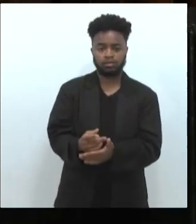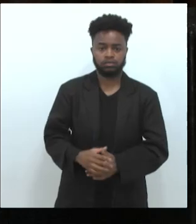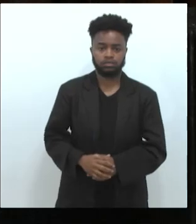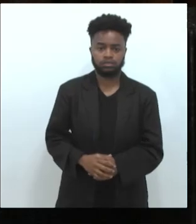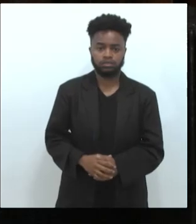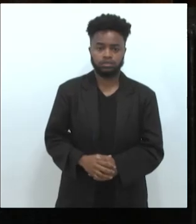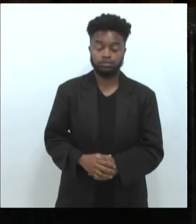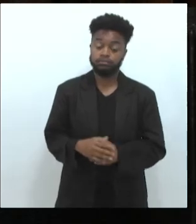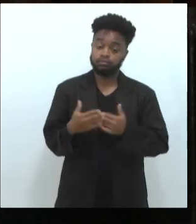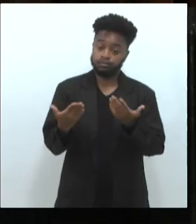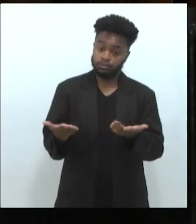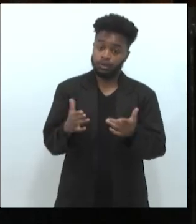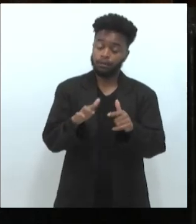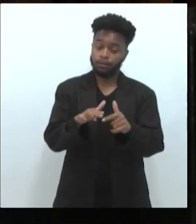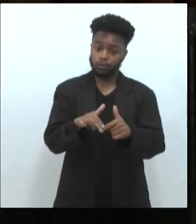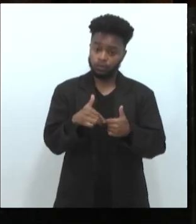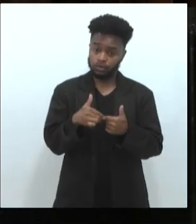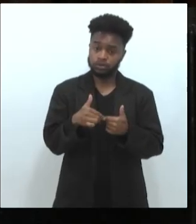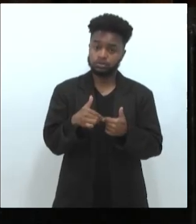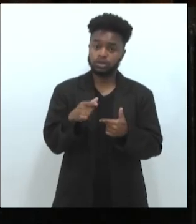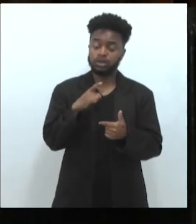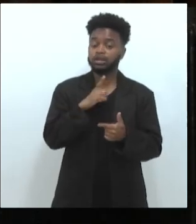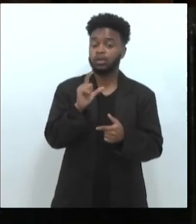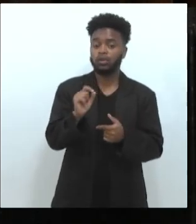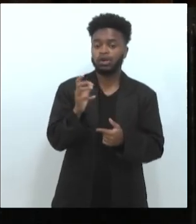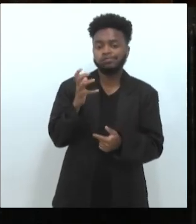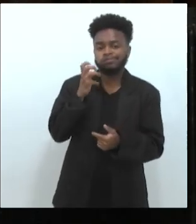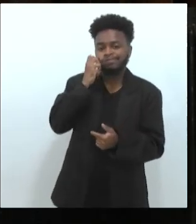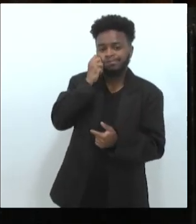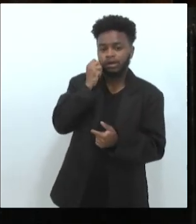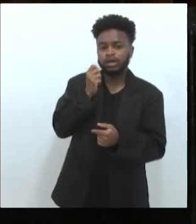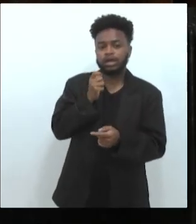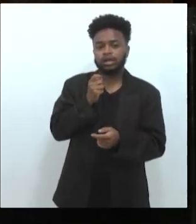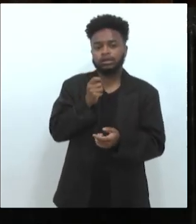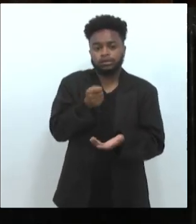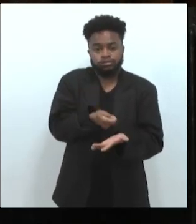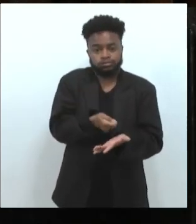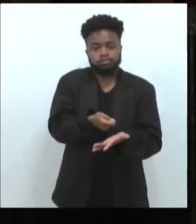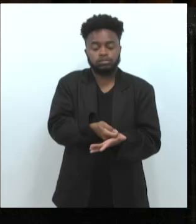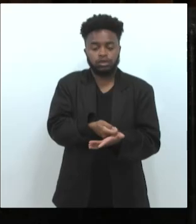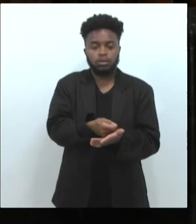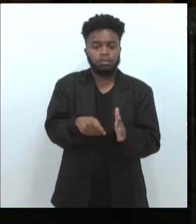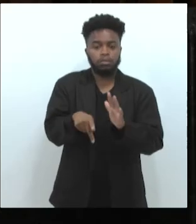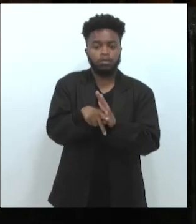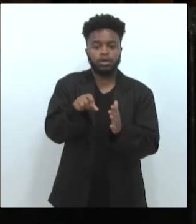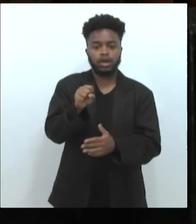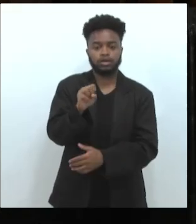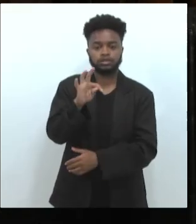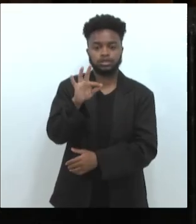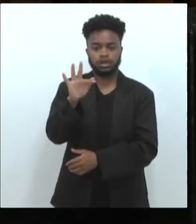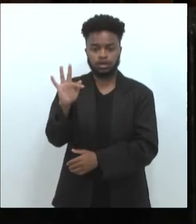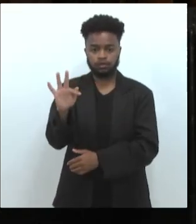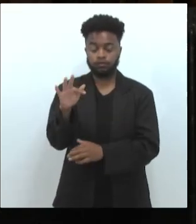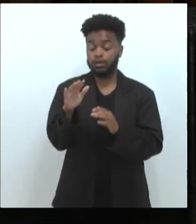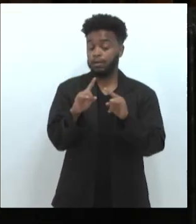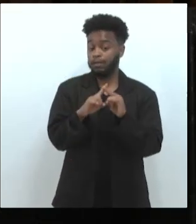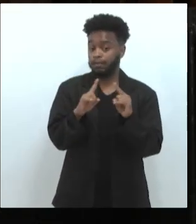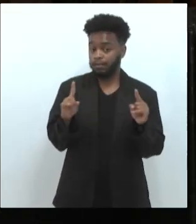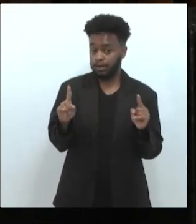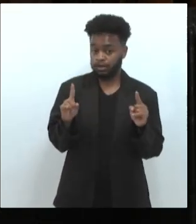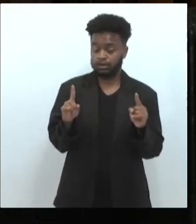é por isso que tem o constrangimento da disciplina do Supremo Tribunal.